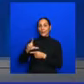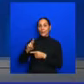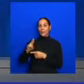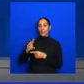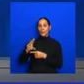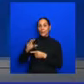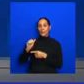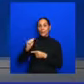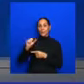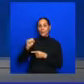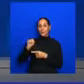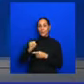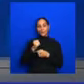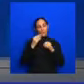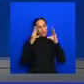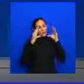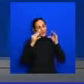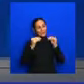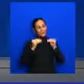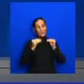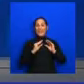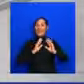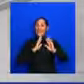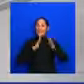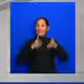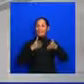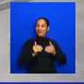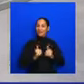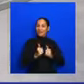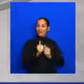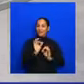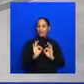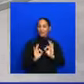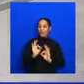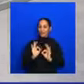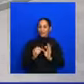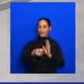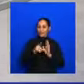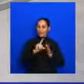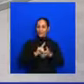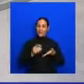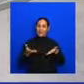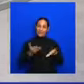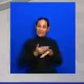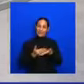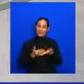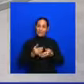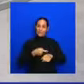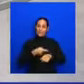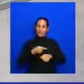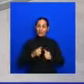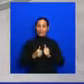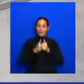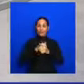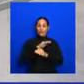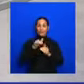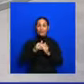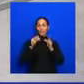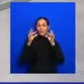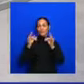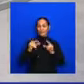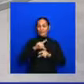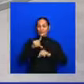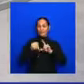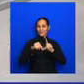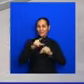Baena. Muito boa noite. Boa noite. Eles já acompanharam todos os procedimentos prévios e a partir de agora também vão acompanhar aqui cada detalhe